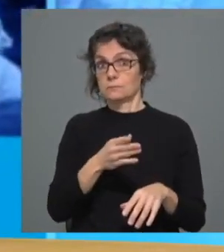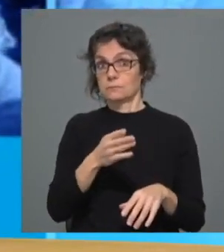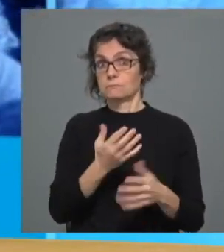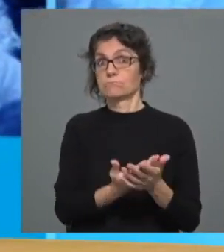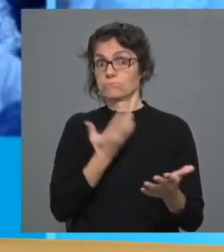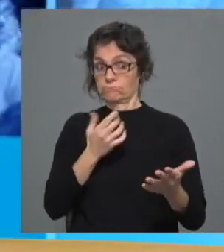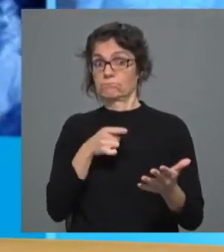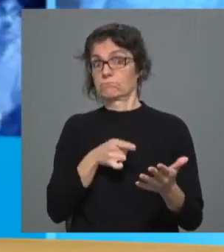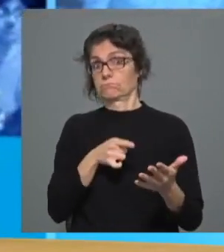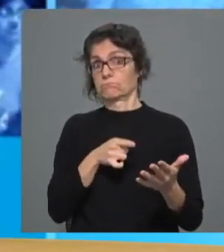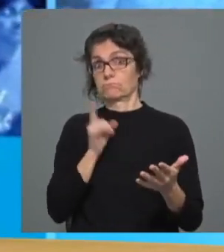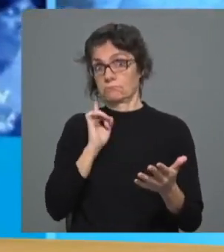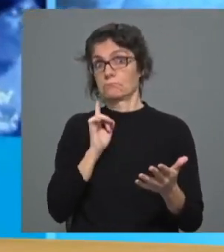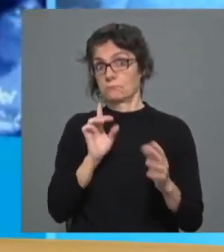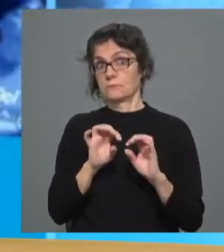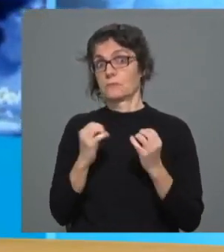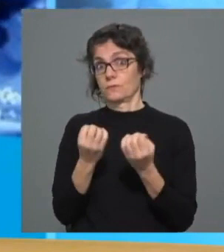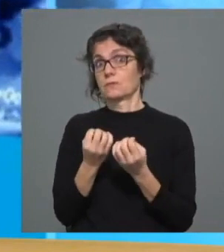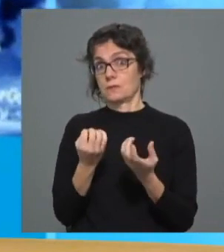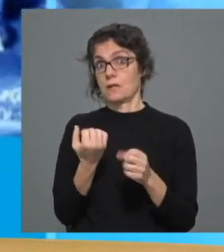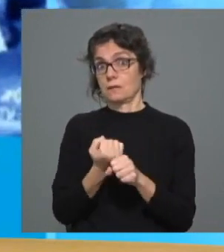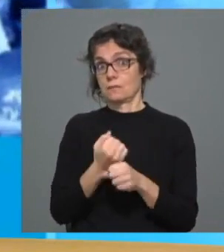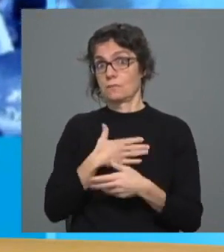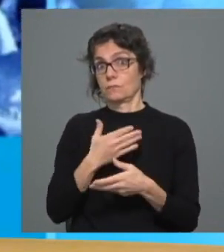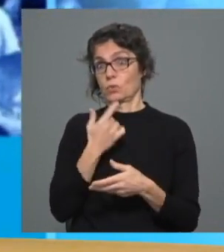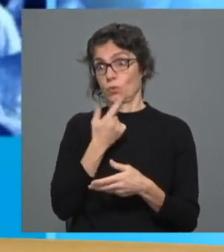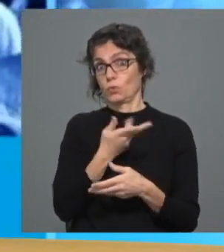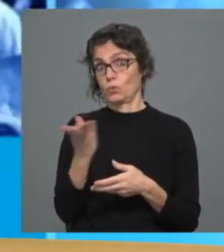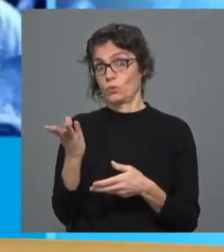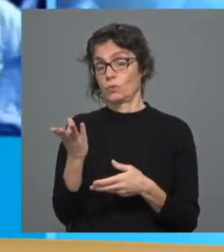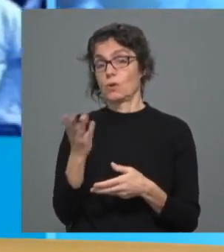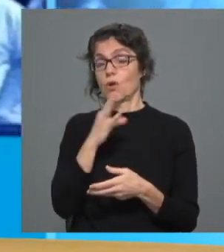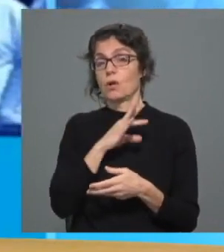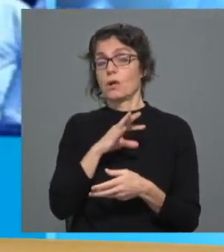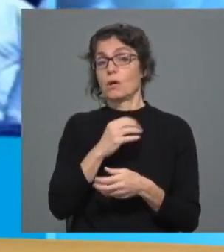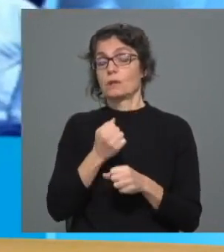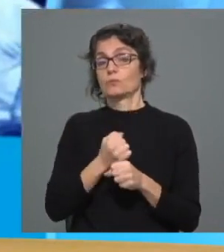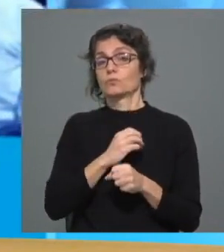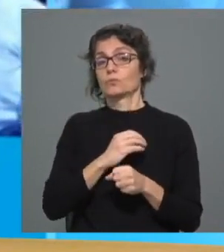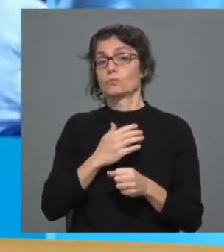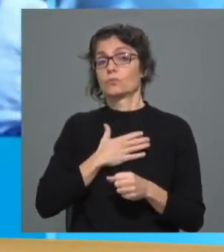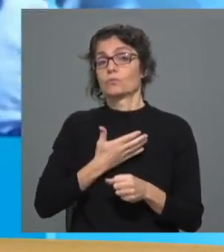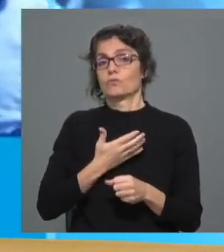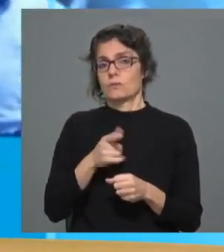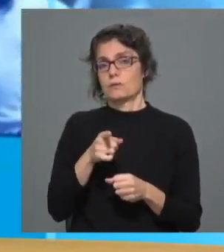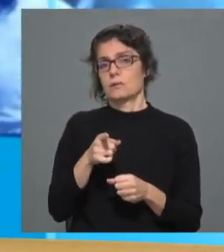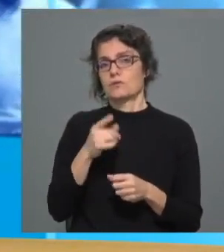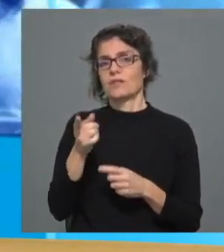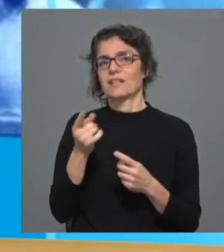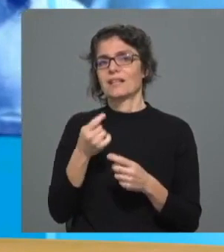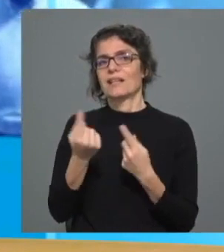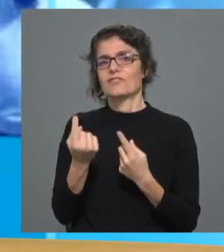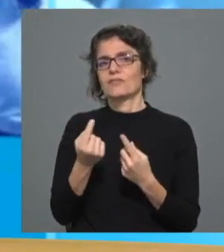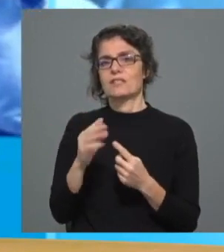evidência a importância social de muitas profissões que nem sempre são valorizadas no sentido da retribuição, quer